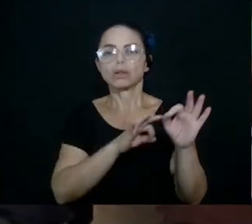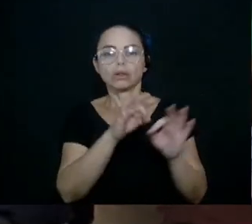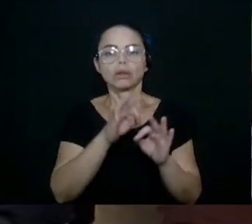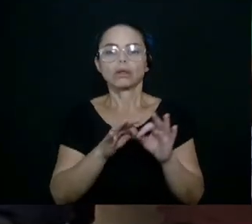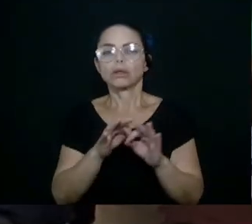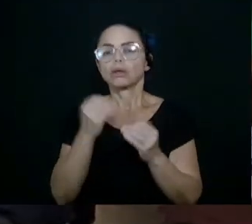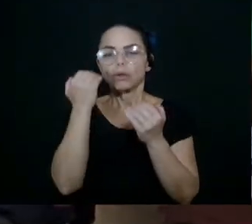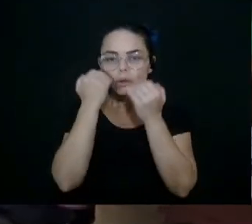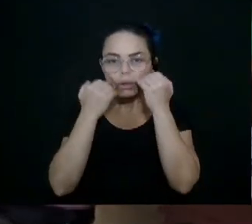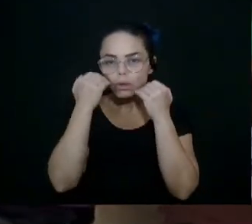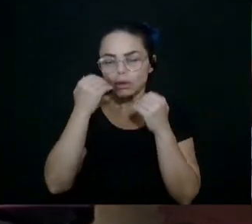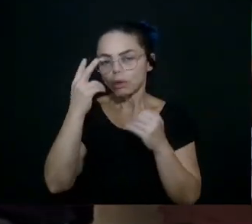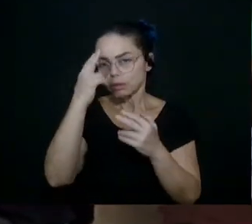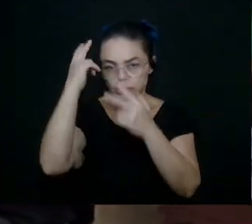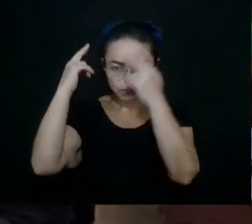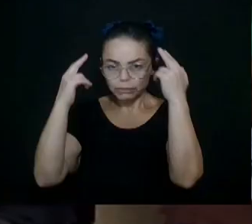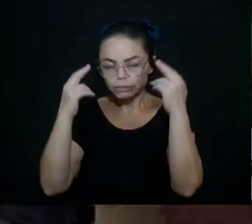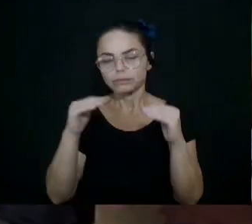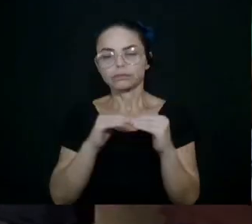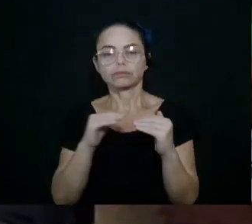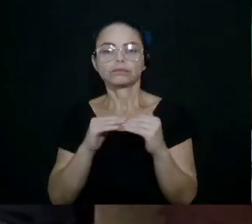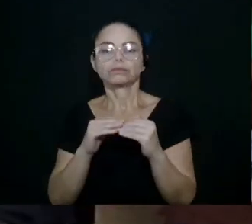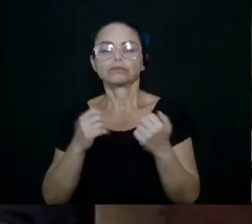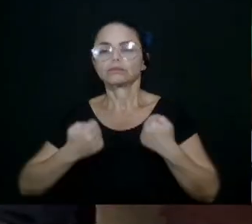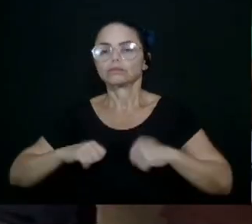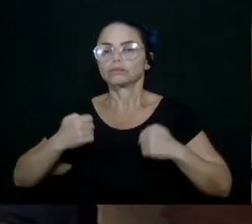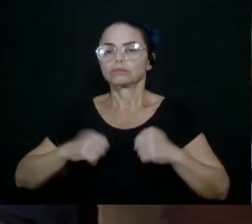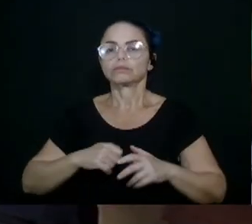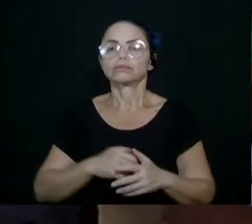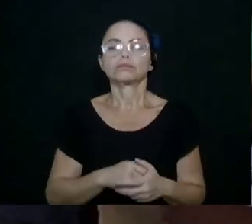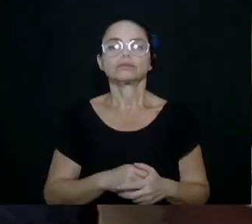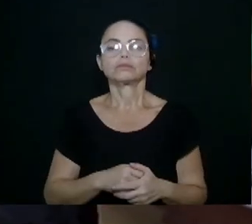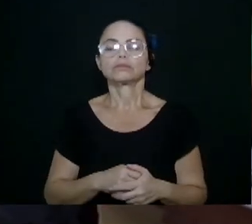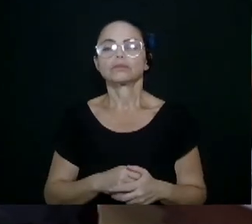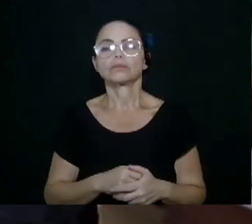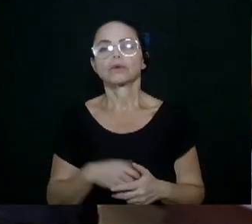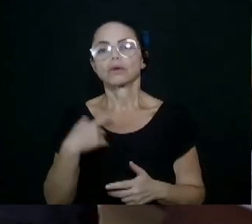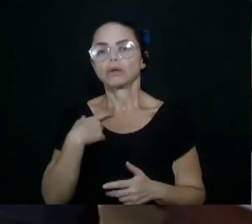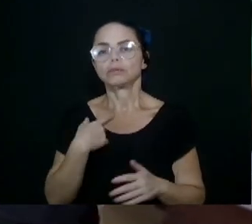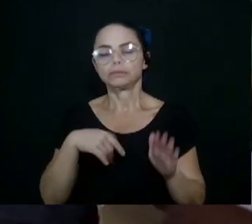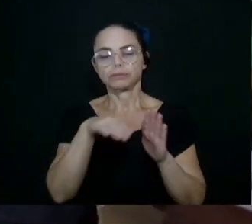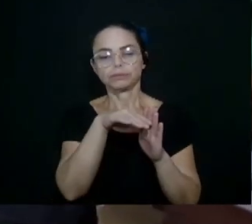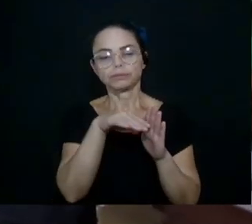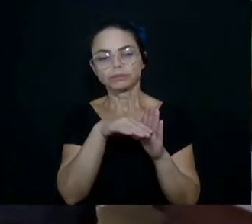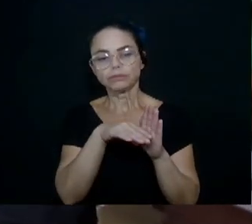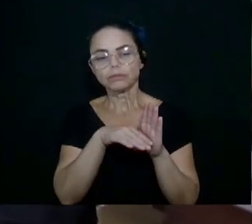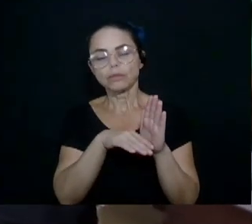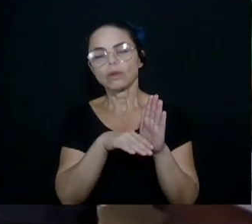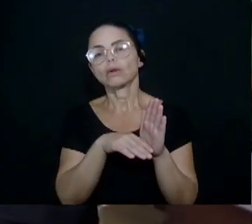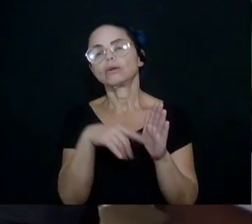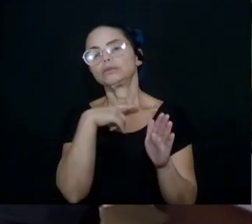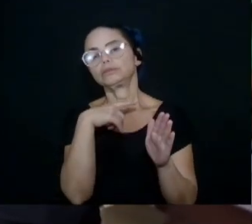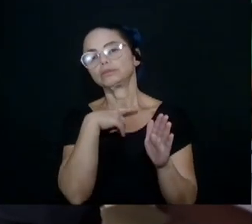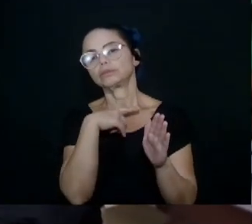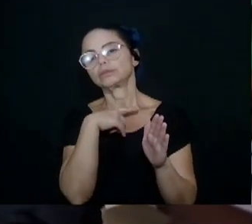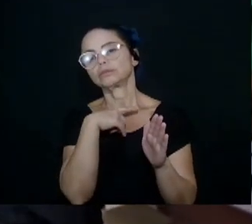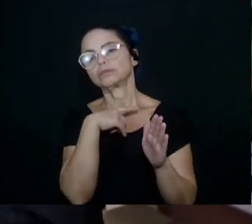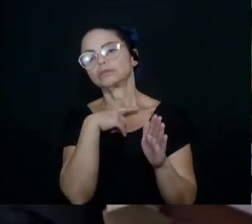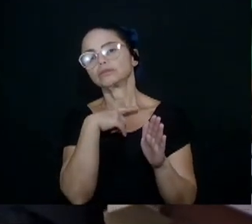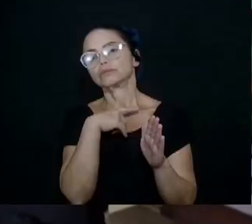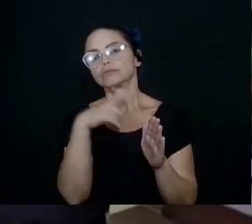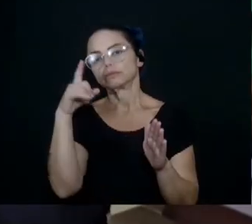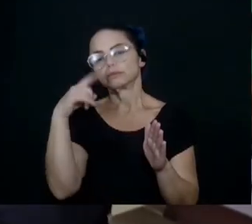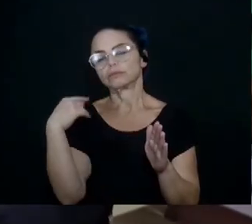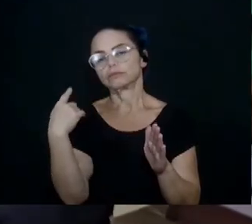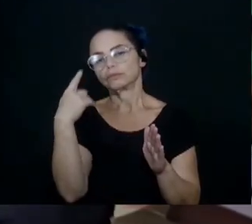e assim por diante, conforme a necessidade. E o processo de escalar, claramente ele tem, a ideia nossa é fazer